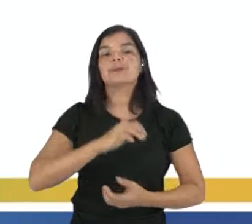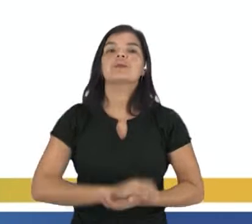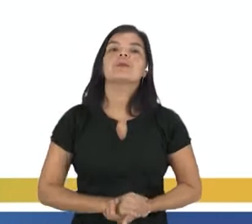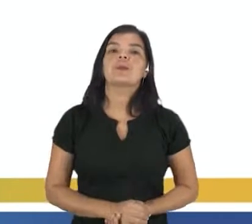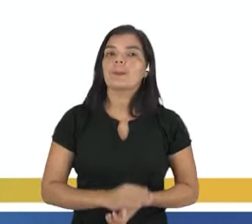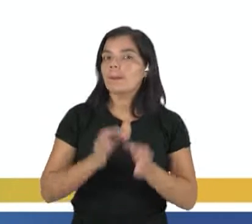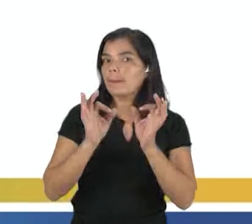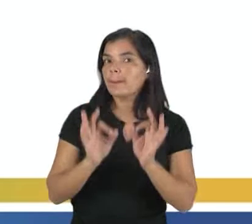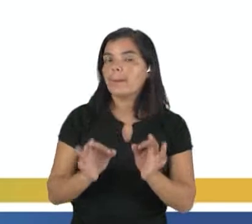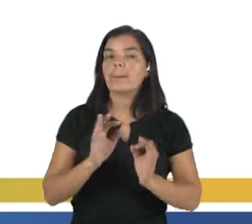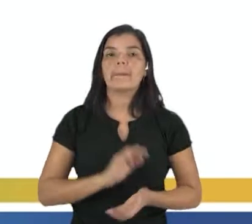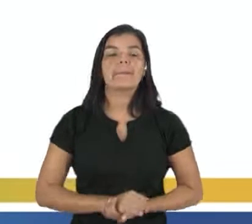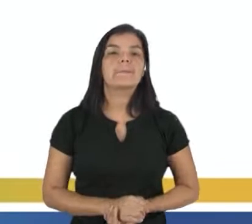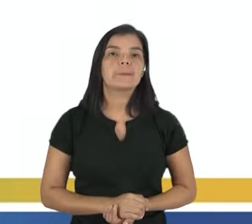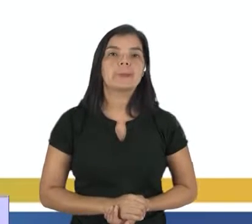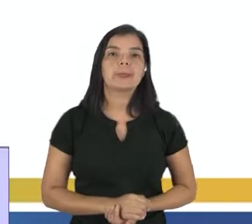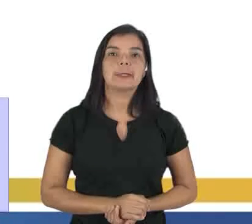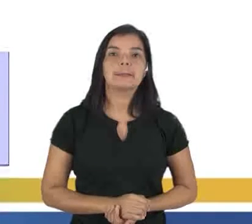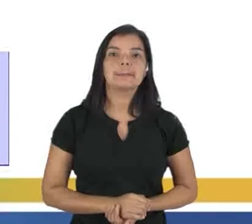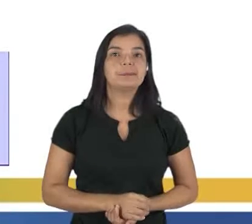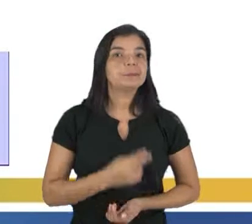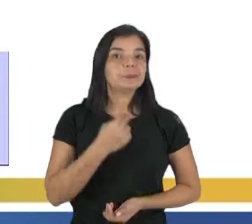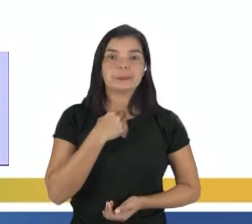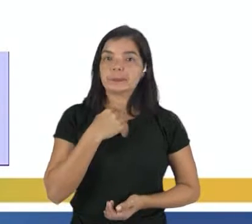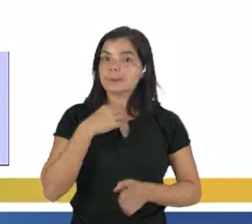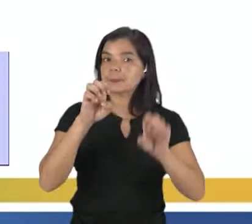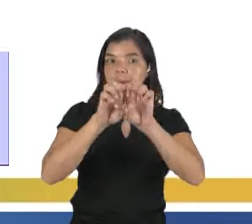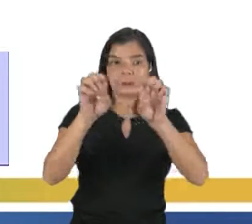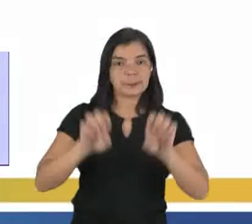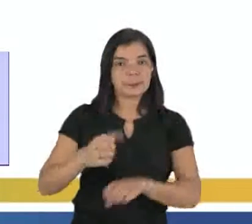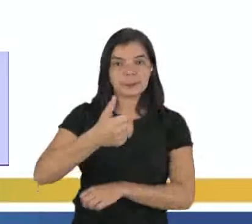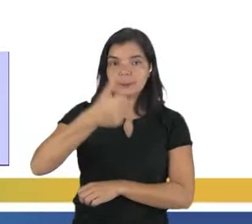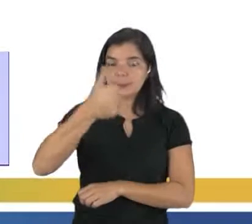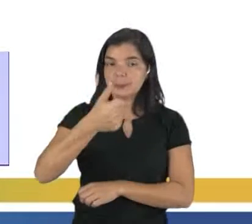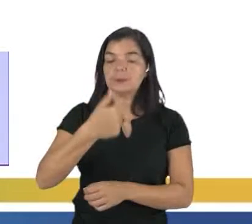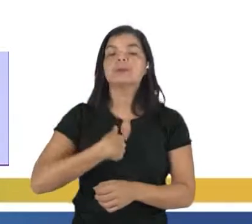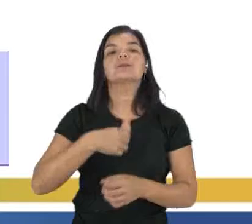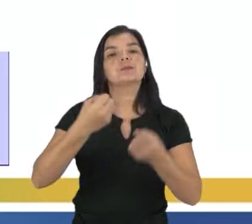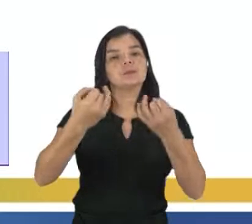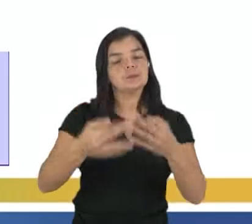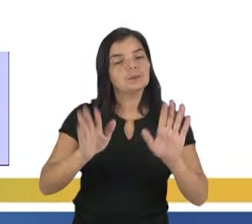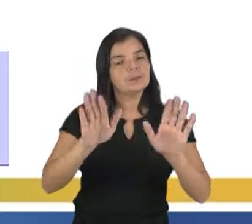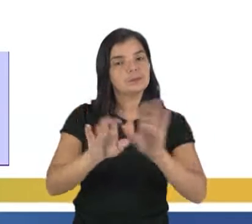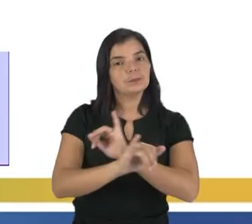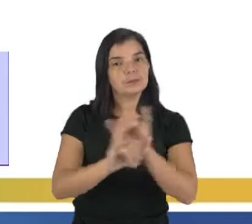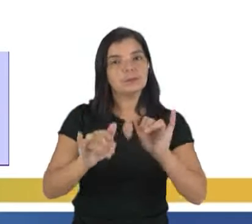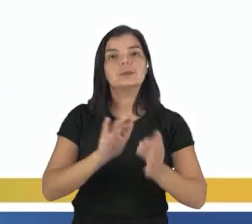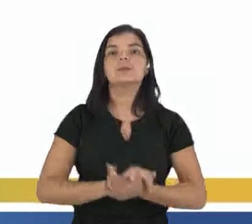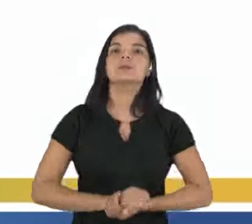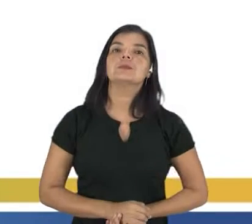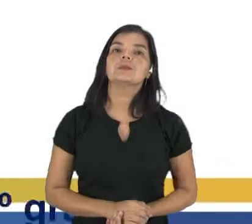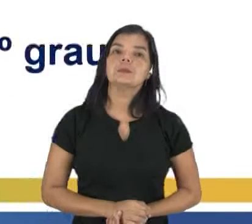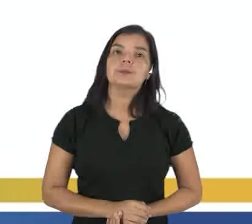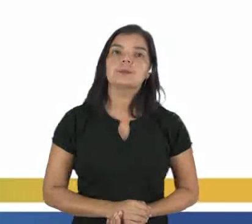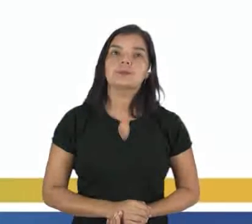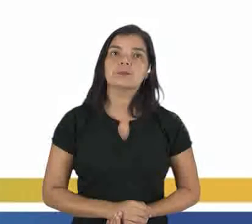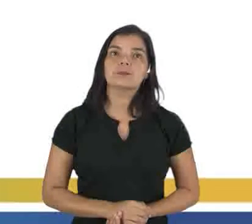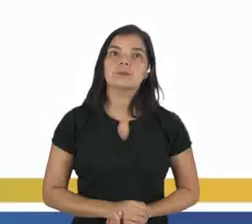primeiro grau certinho então aqui ó não é uma equação do primeiro grau e a gente fica ativo já dei para você